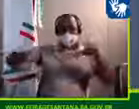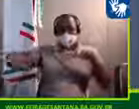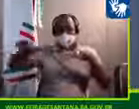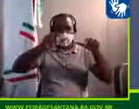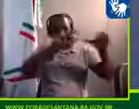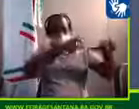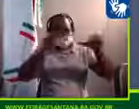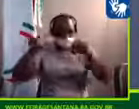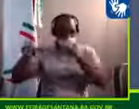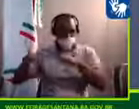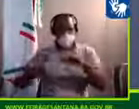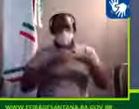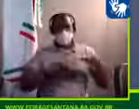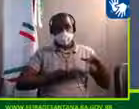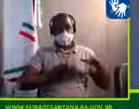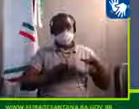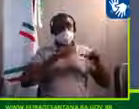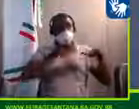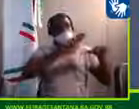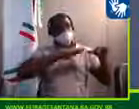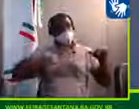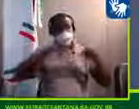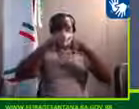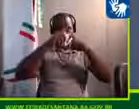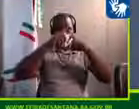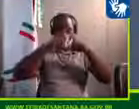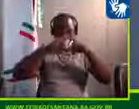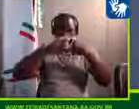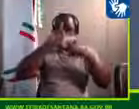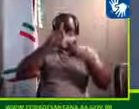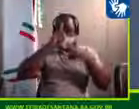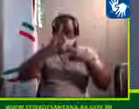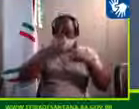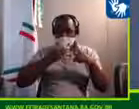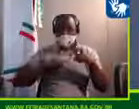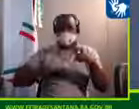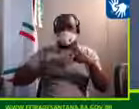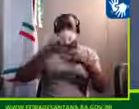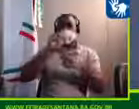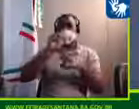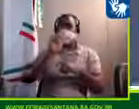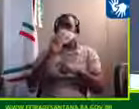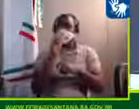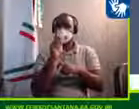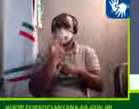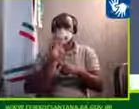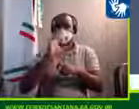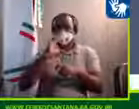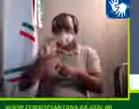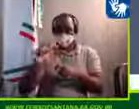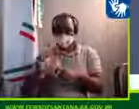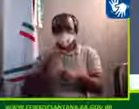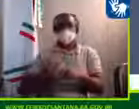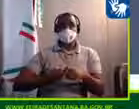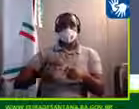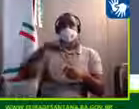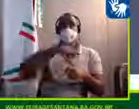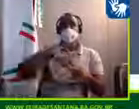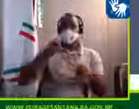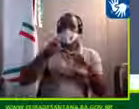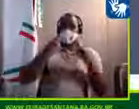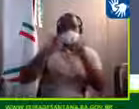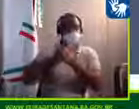hospital de campanha e 10 leitos de UTI no Hospital Clériston Andrade. Logo após isso,